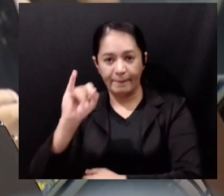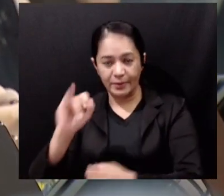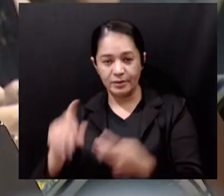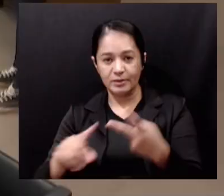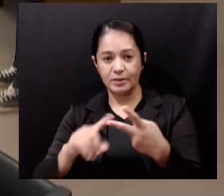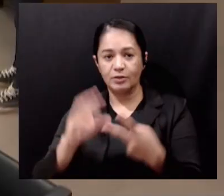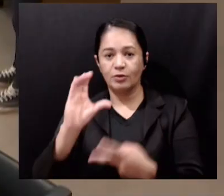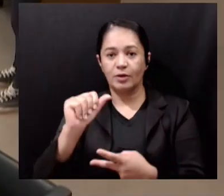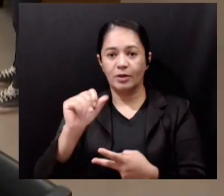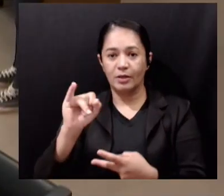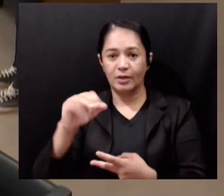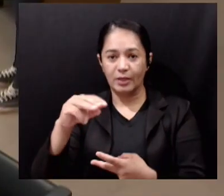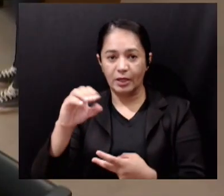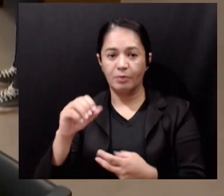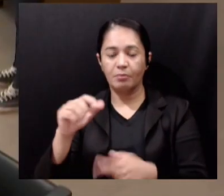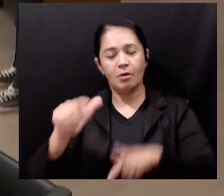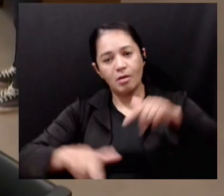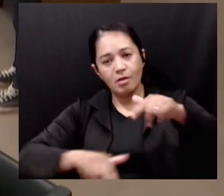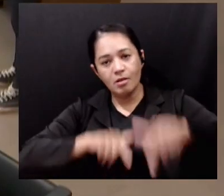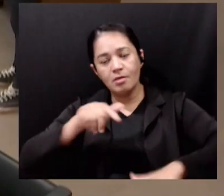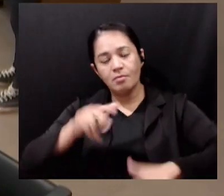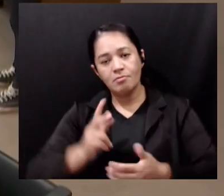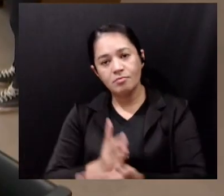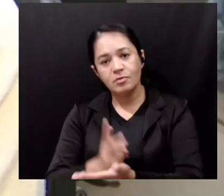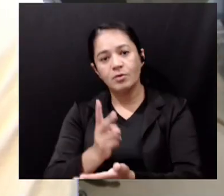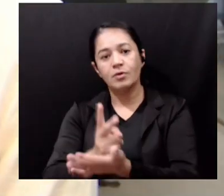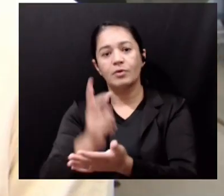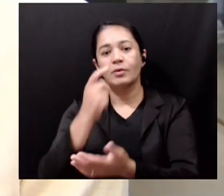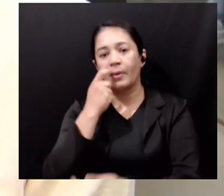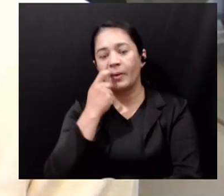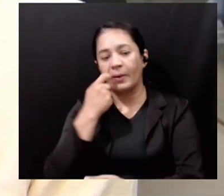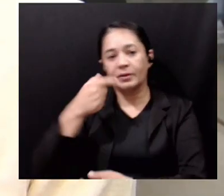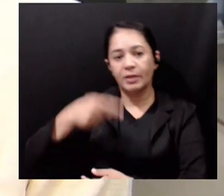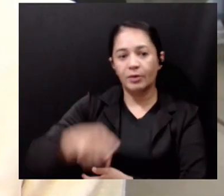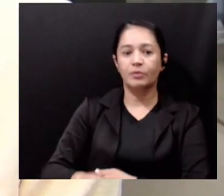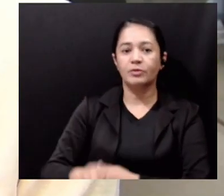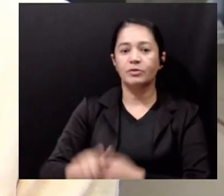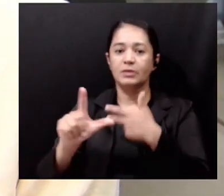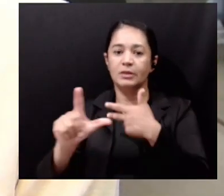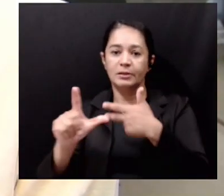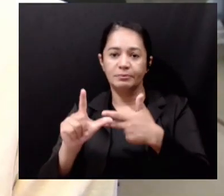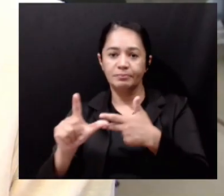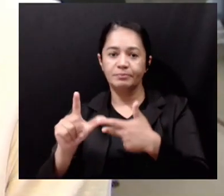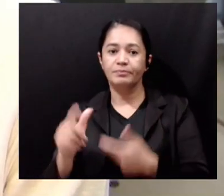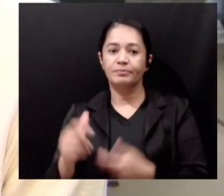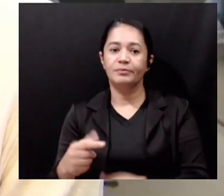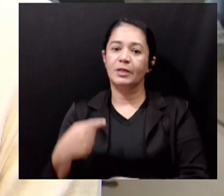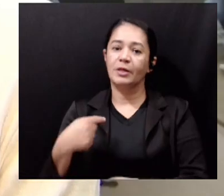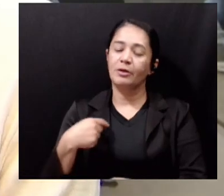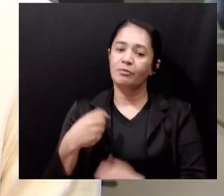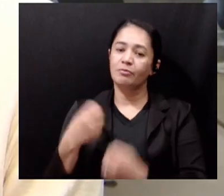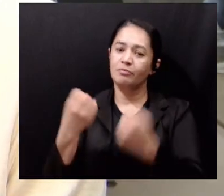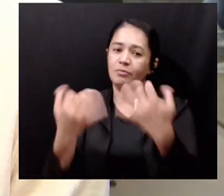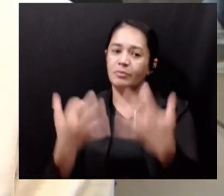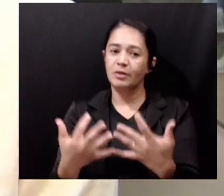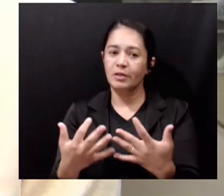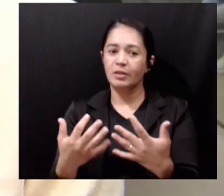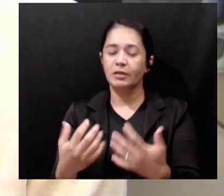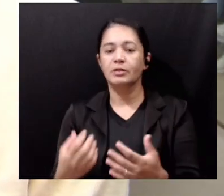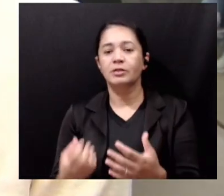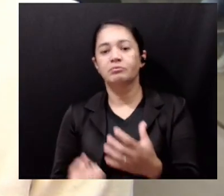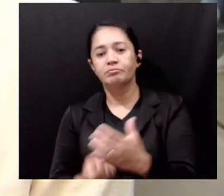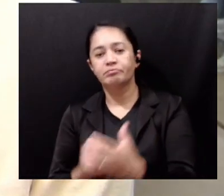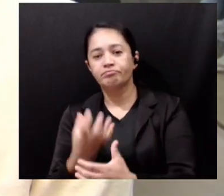da frente de mesmo tema da última legislatura. Primeiro eu queria dizer, que a gente está recriando a frente, a gente tinha